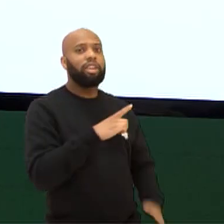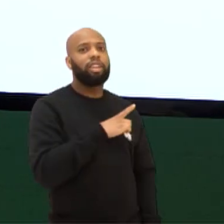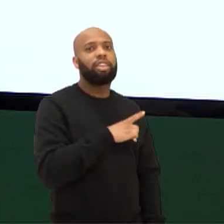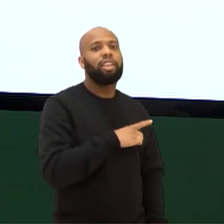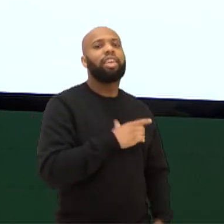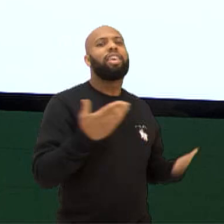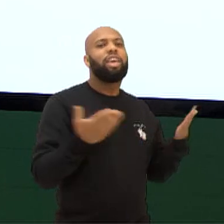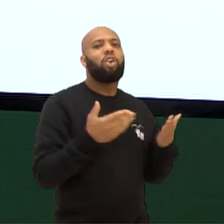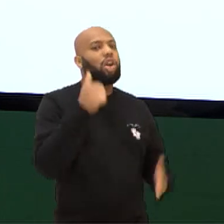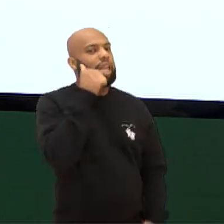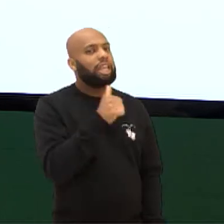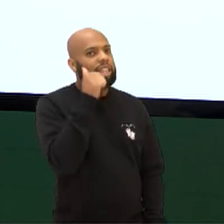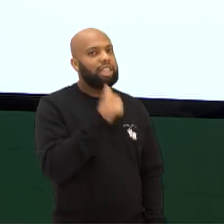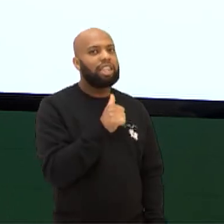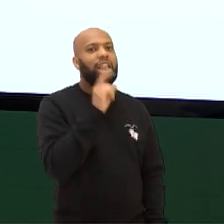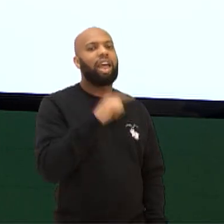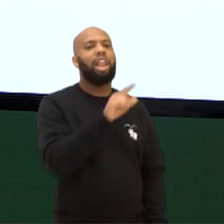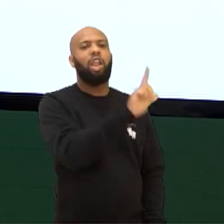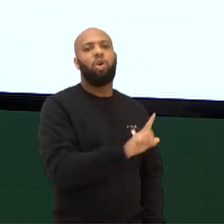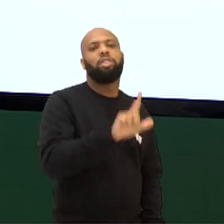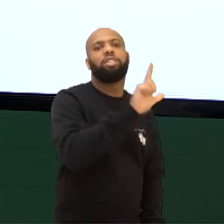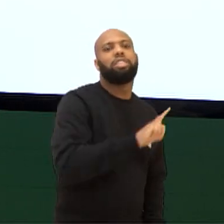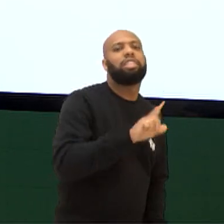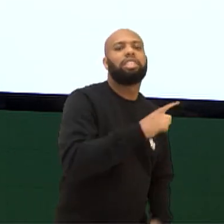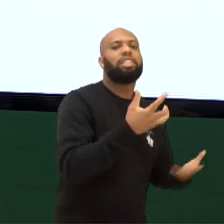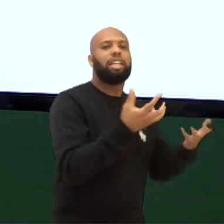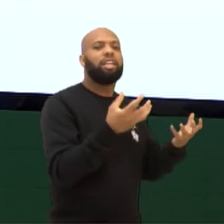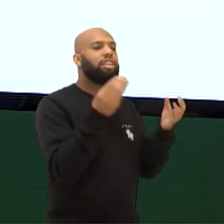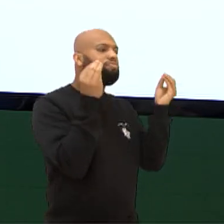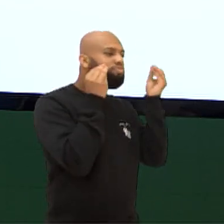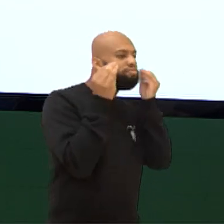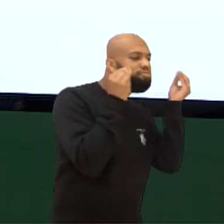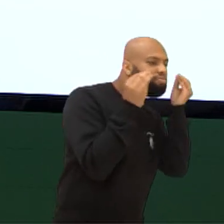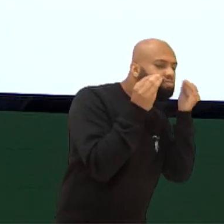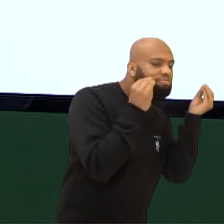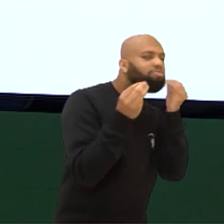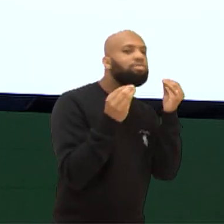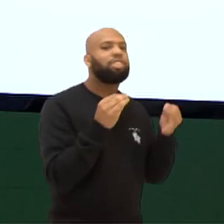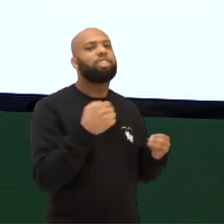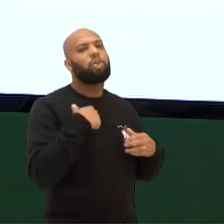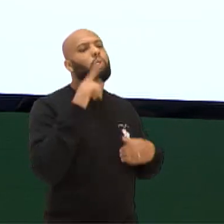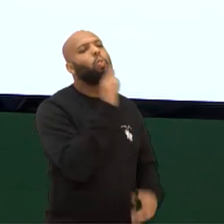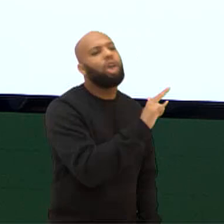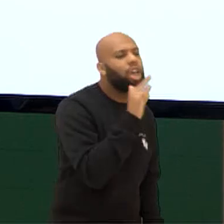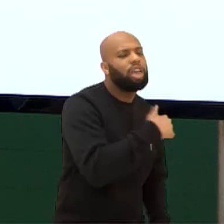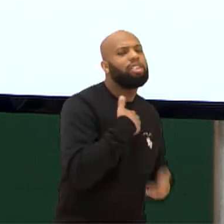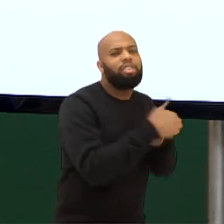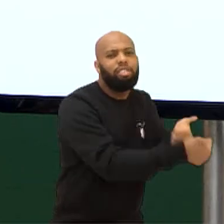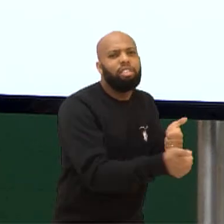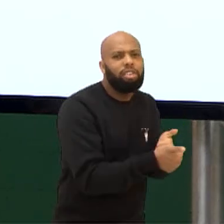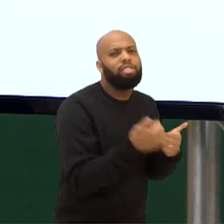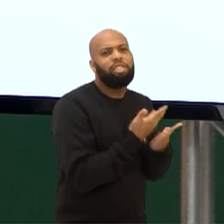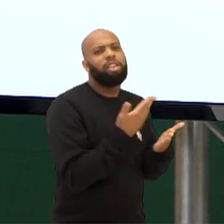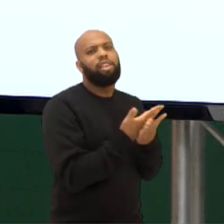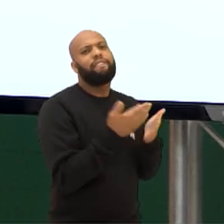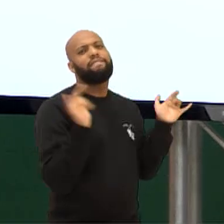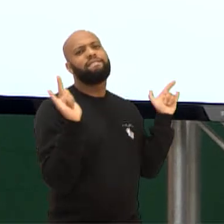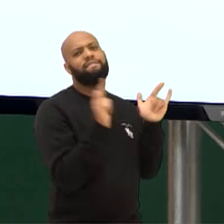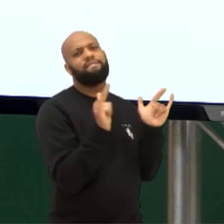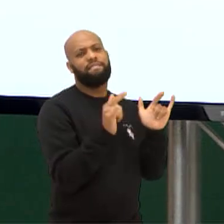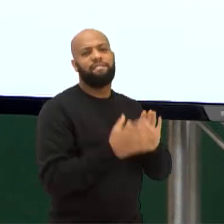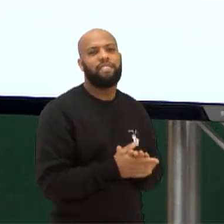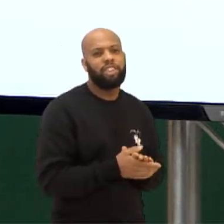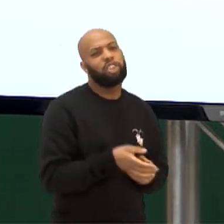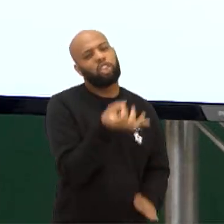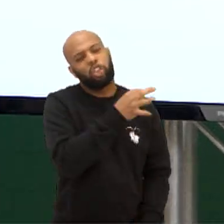de Londrina, manda um beijo para minha escola. Déia Alvarenga, amo vocês, estou acompanhando as aulas e estou amando. Que